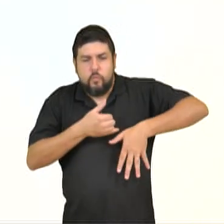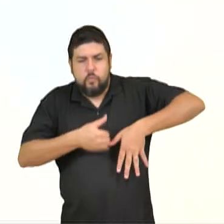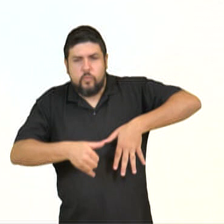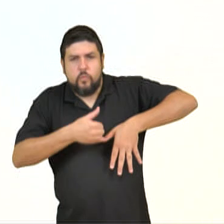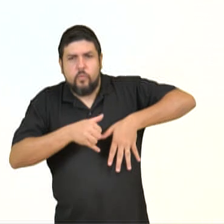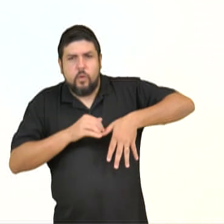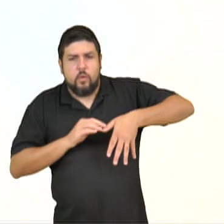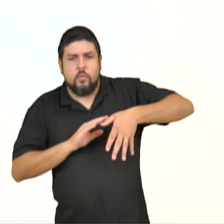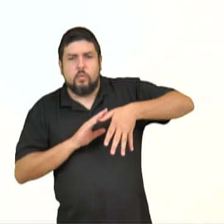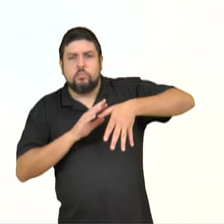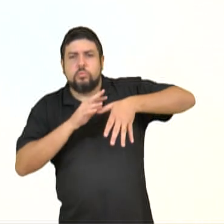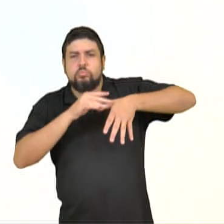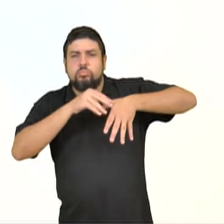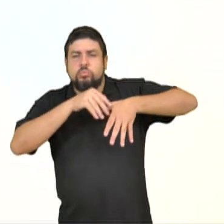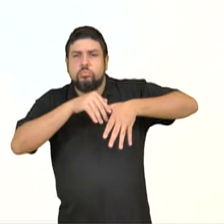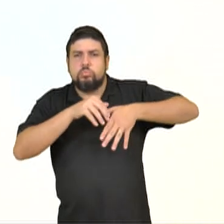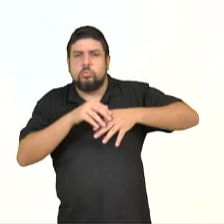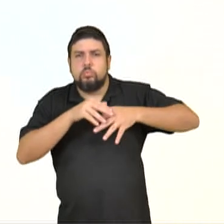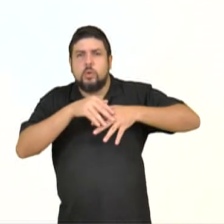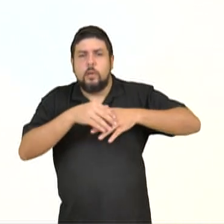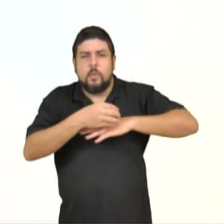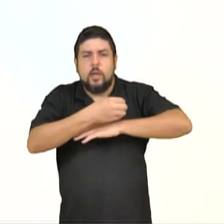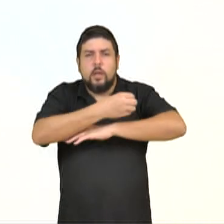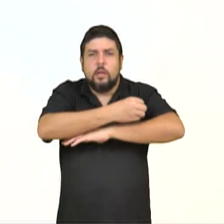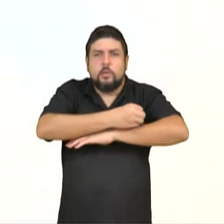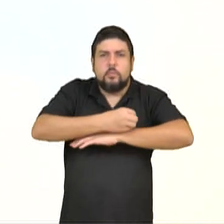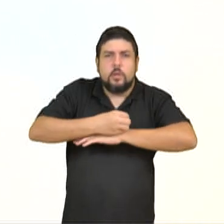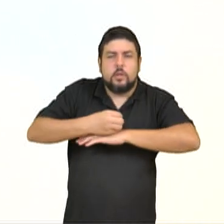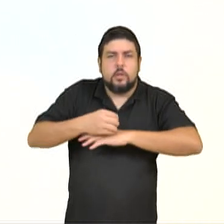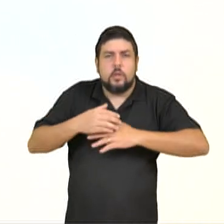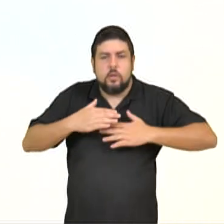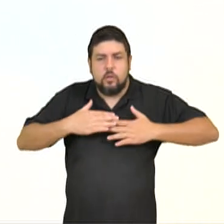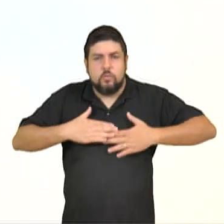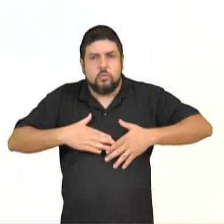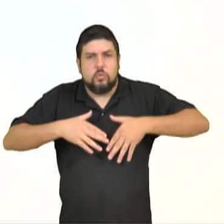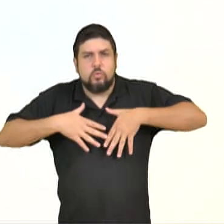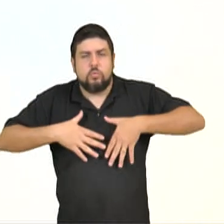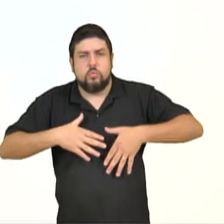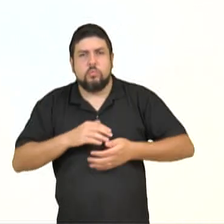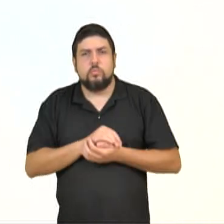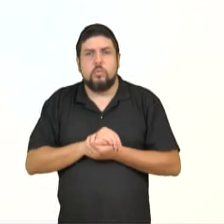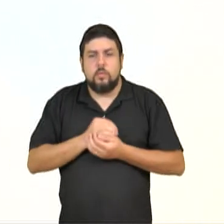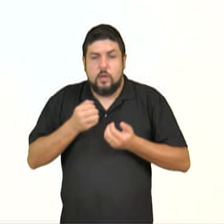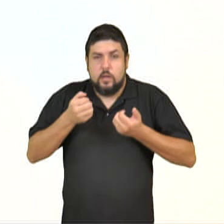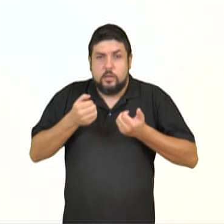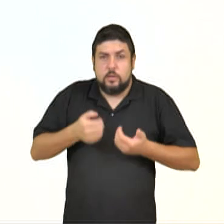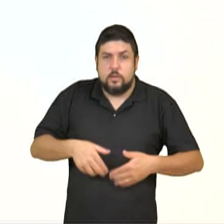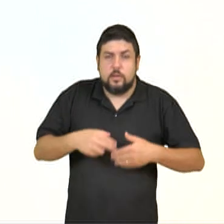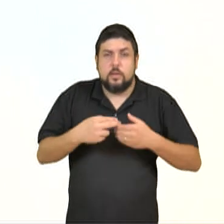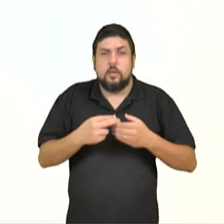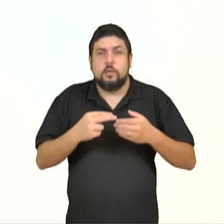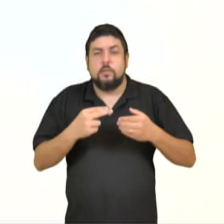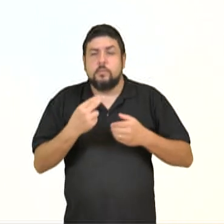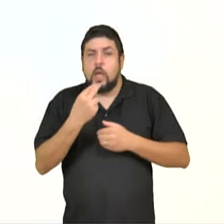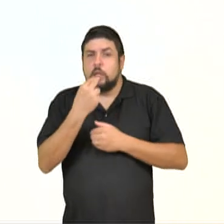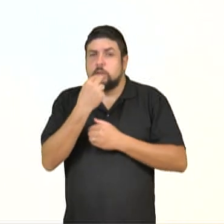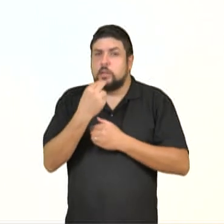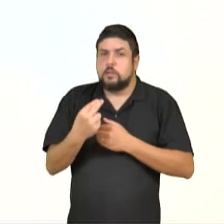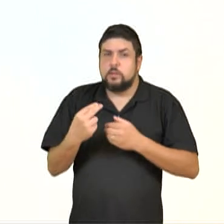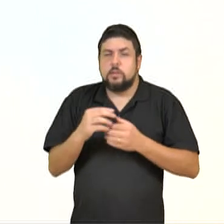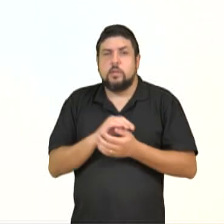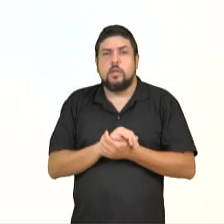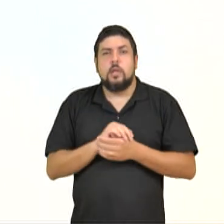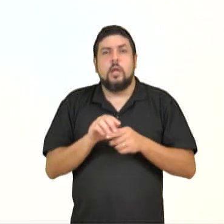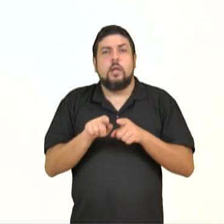todas as células do tecido do corpo, fornecendo nutrientes e recolhendo produtos da